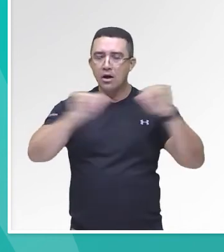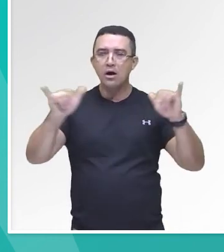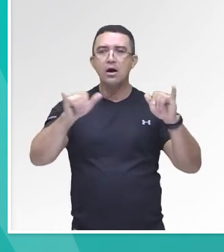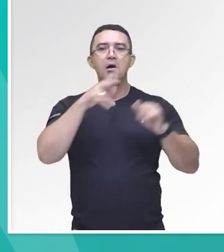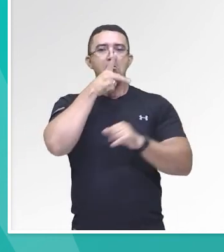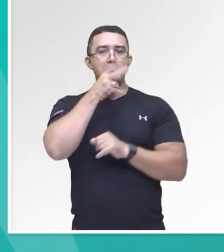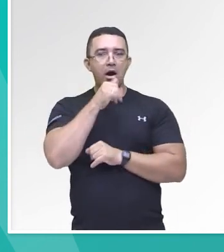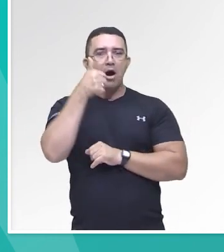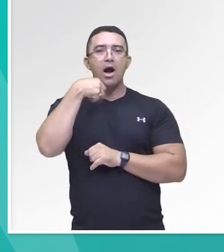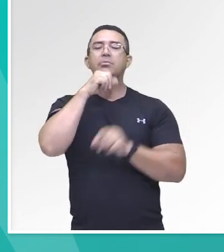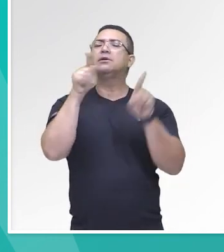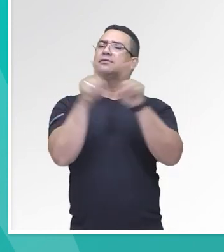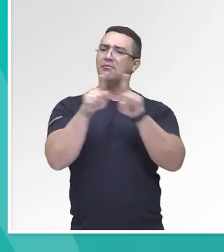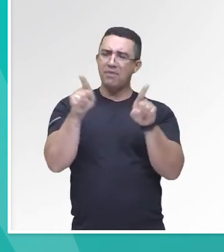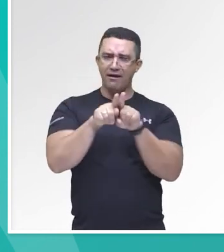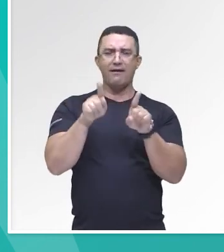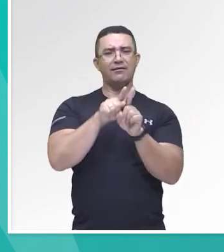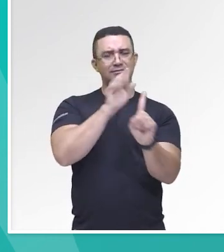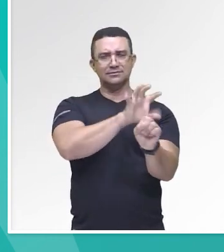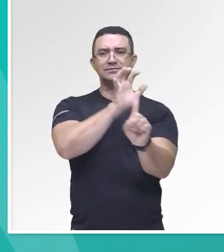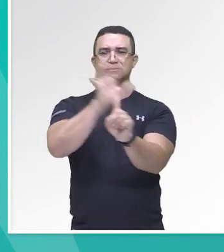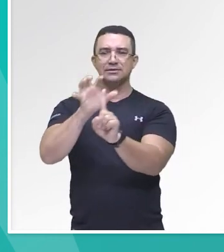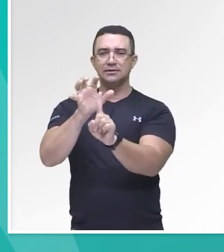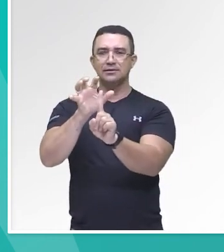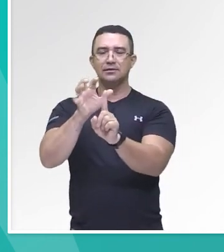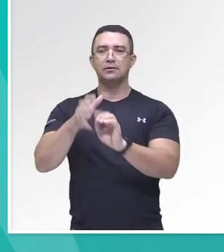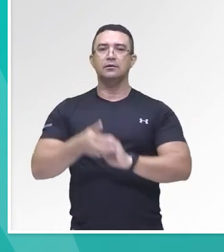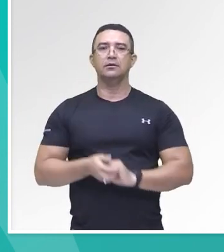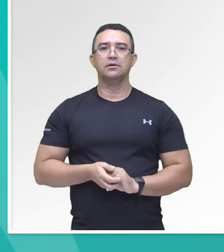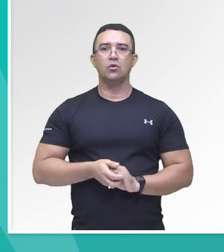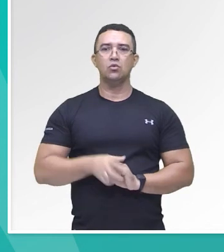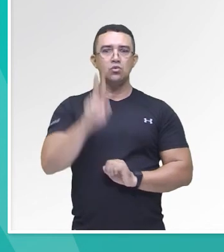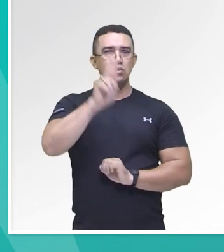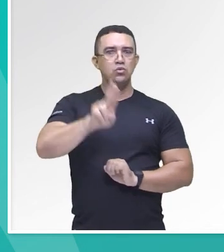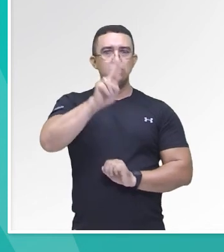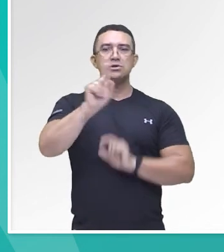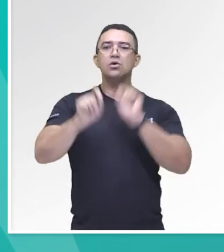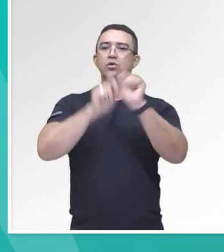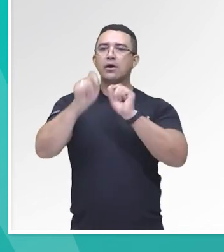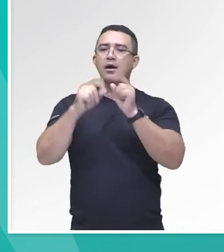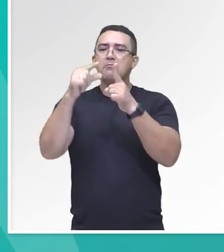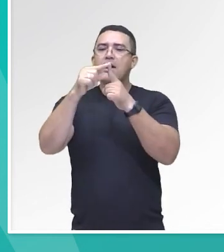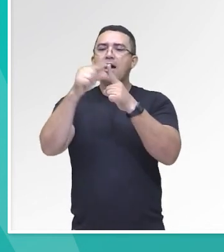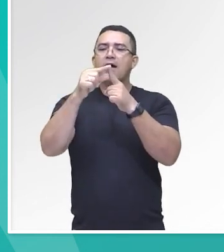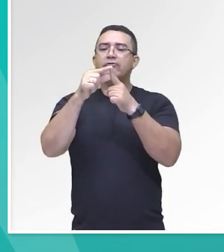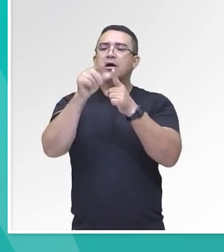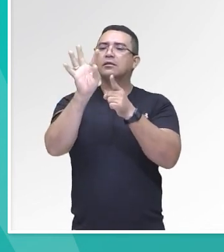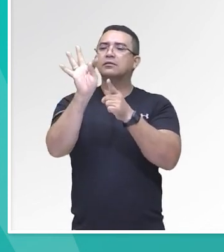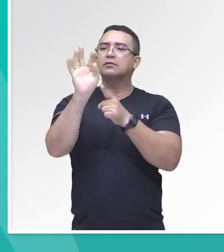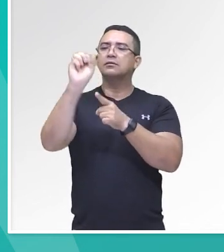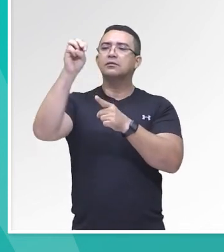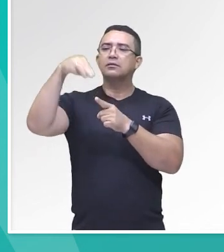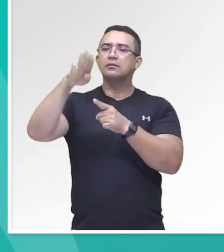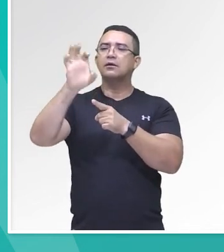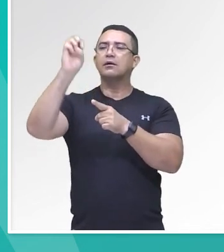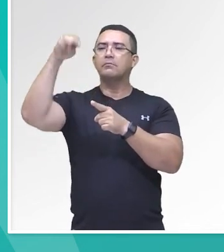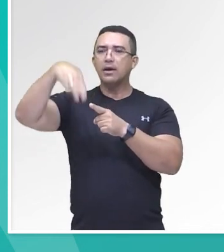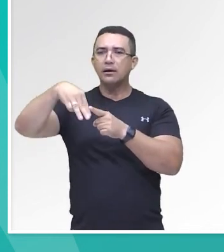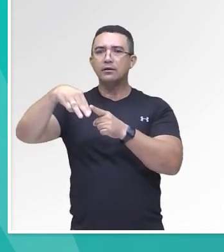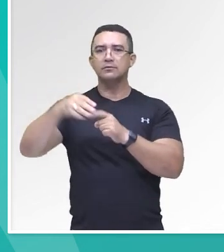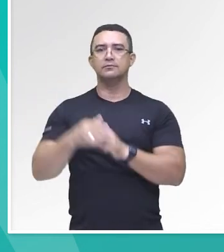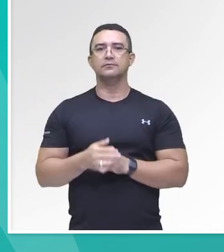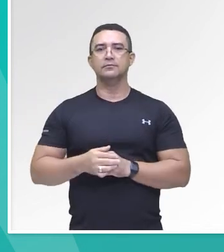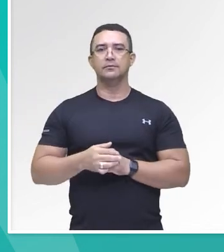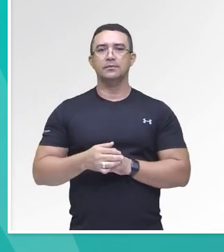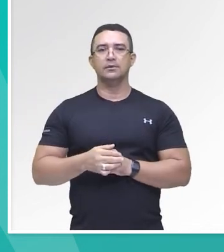pais também. Olha que interessante. Eu utilizo a palavra também e a palavra